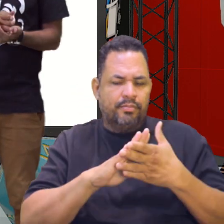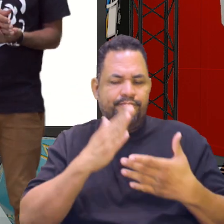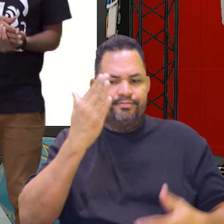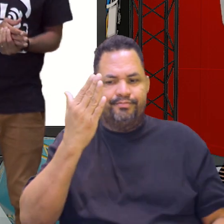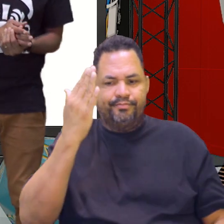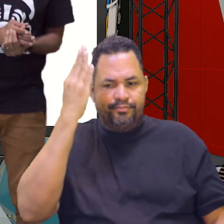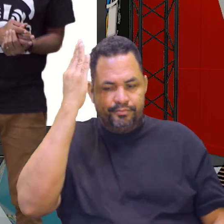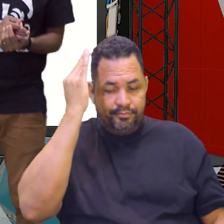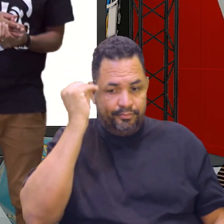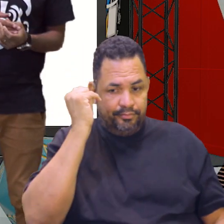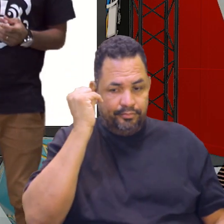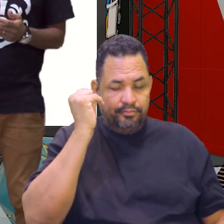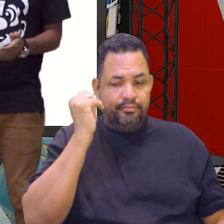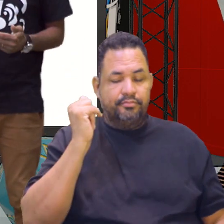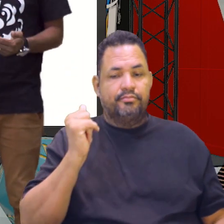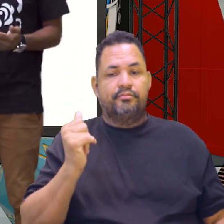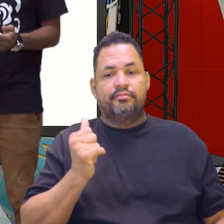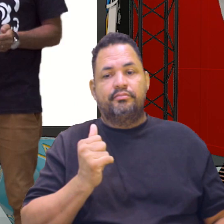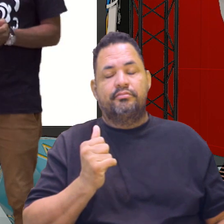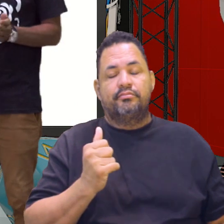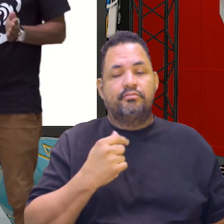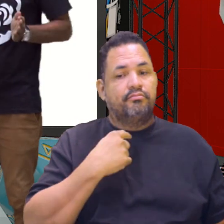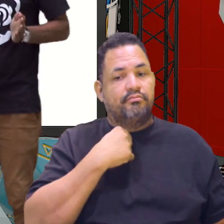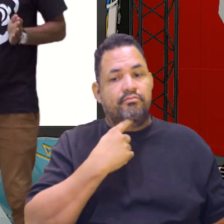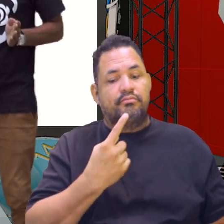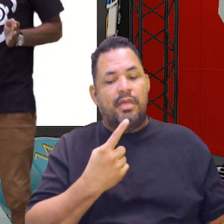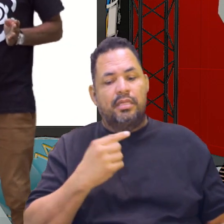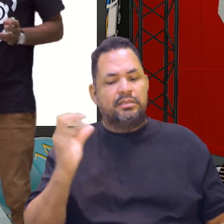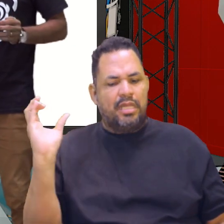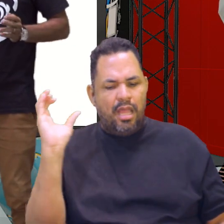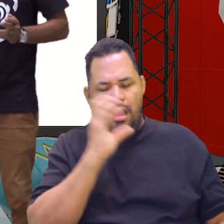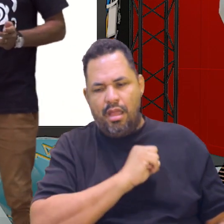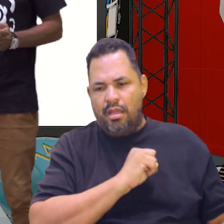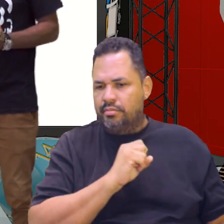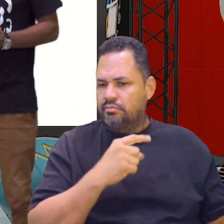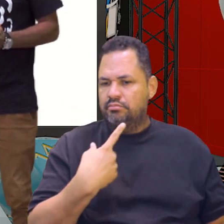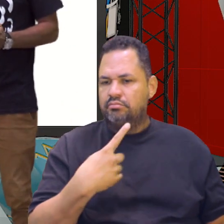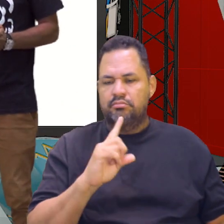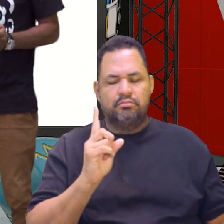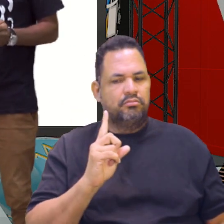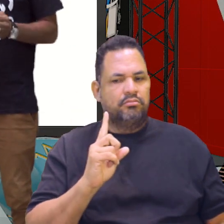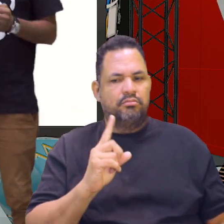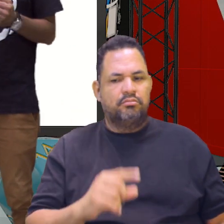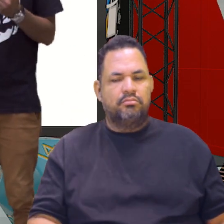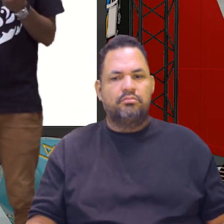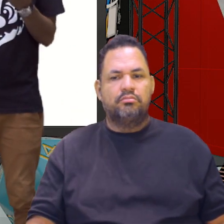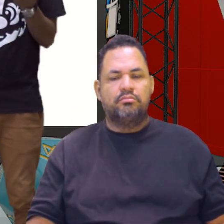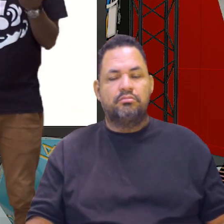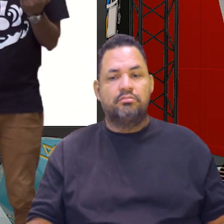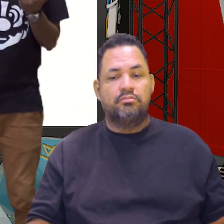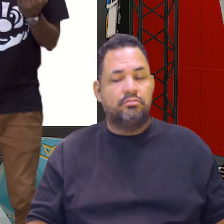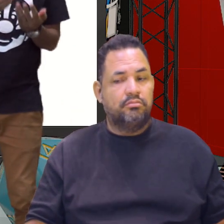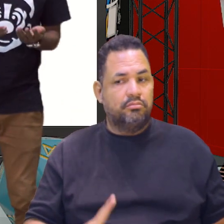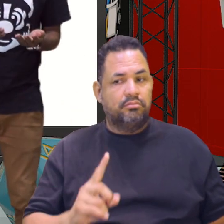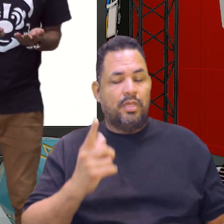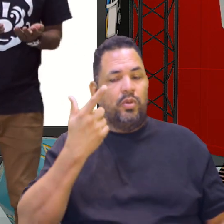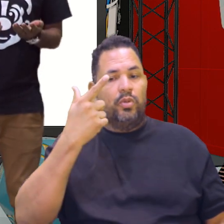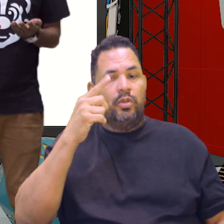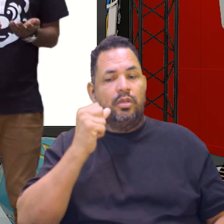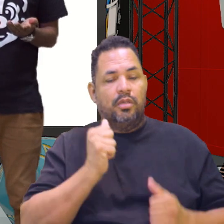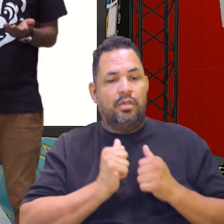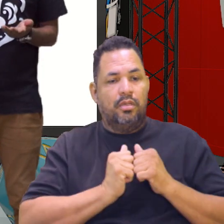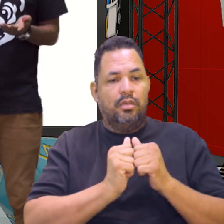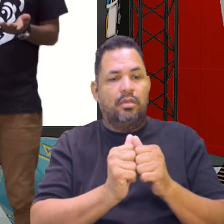sabe que se é trabalhoso, não adianta correr. Isso. Porque se a gente correr aqui, vocês não vão acompanhar